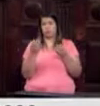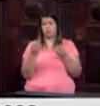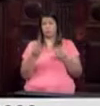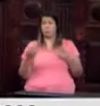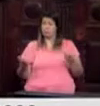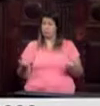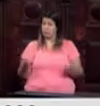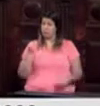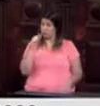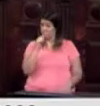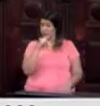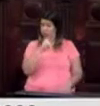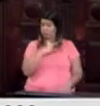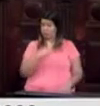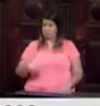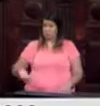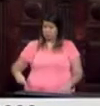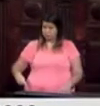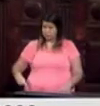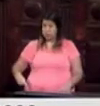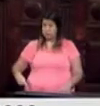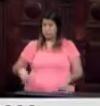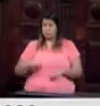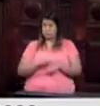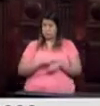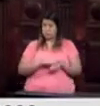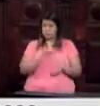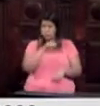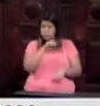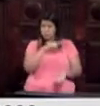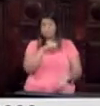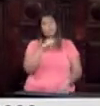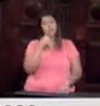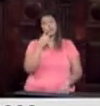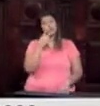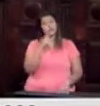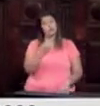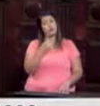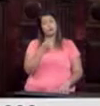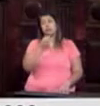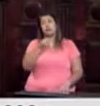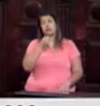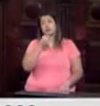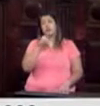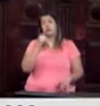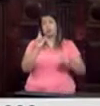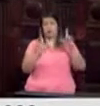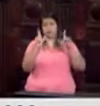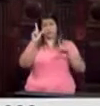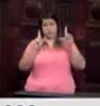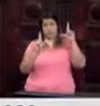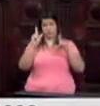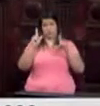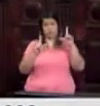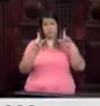Aliás, ele próprio, numa entrevista que deu a um canal de televisão,